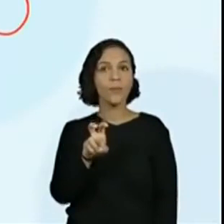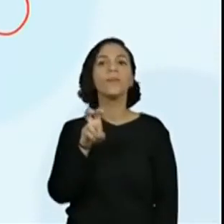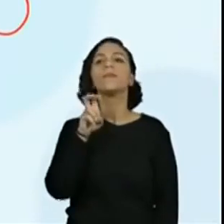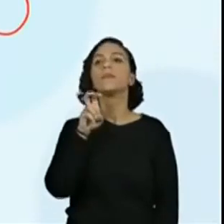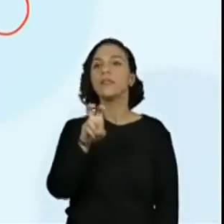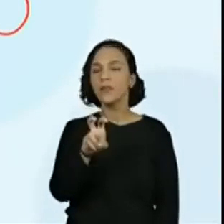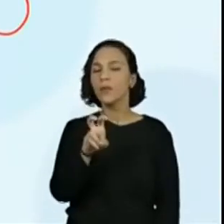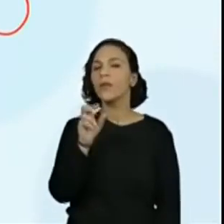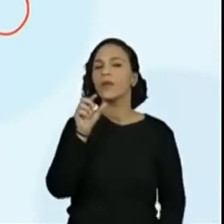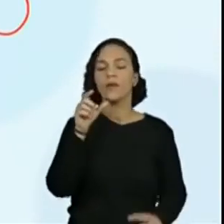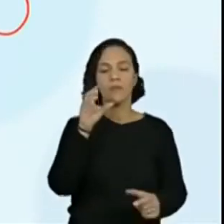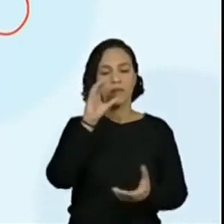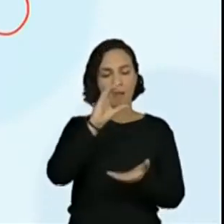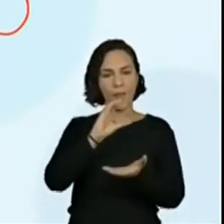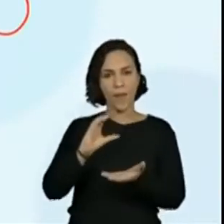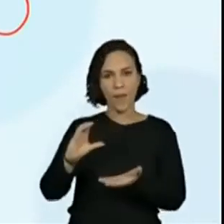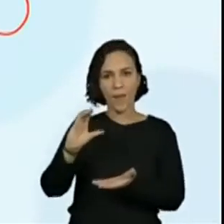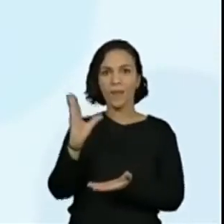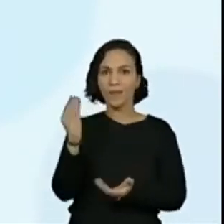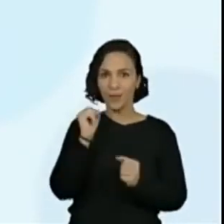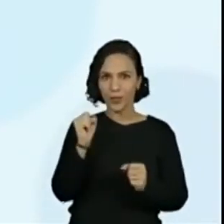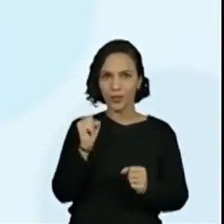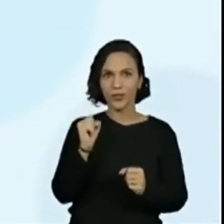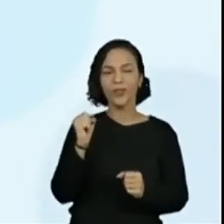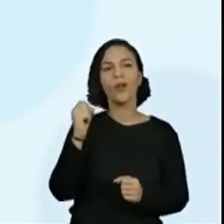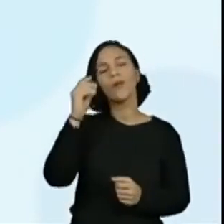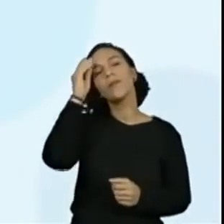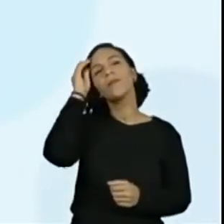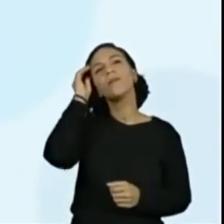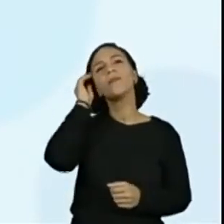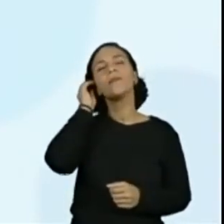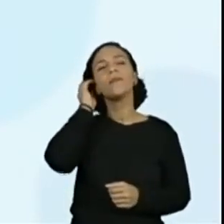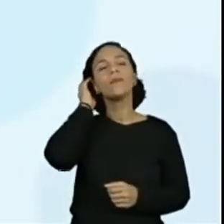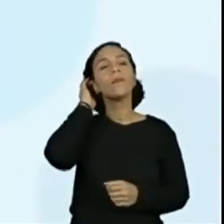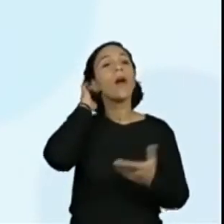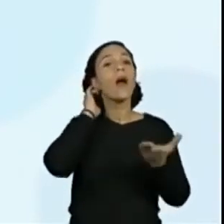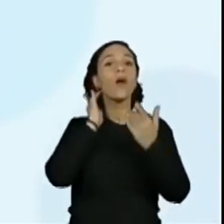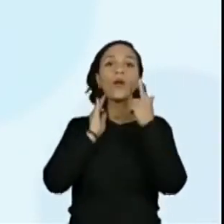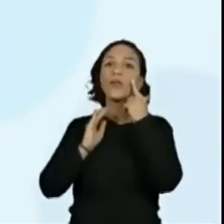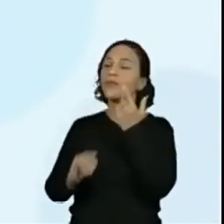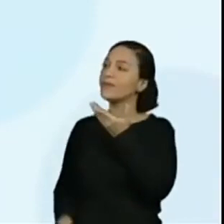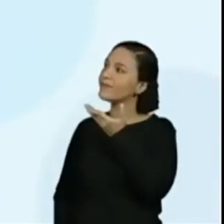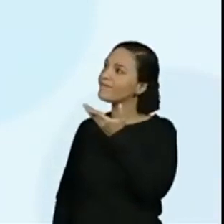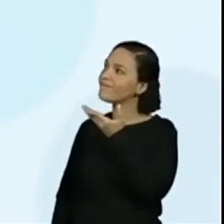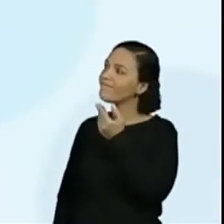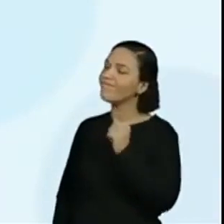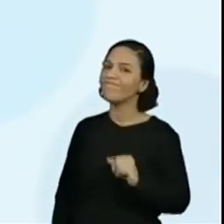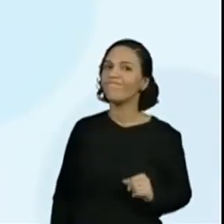5 bloquinhos. Bora lá? Pode continuar? E agora?